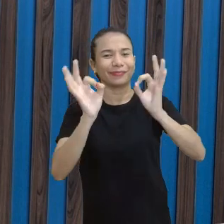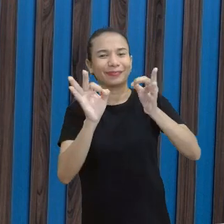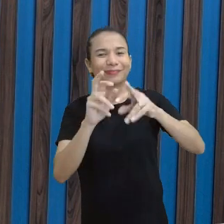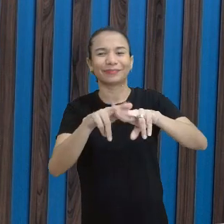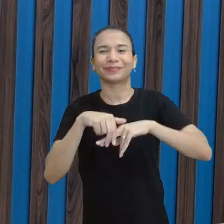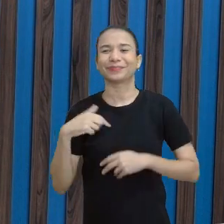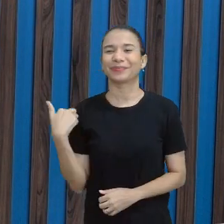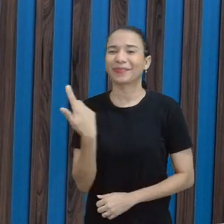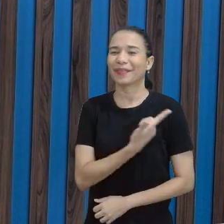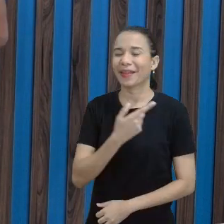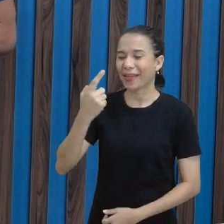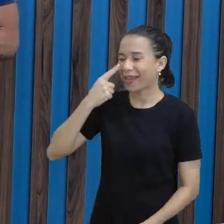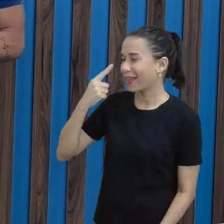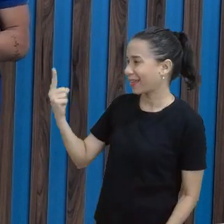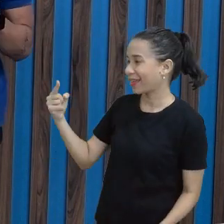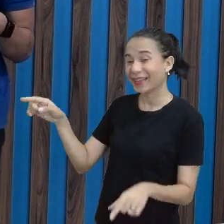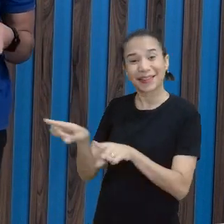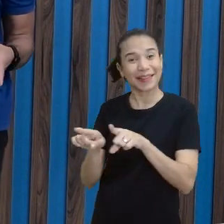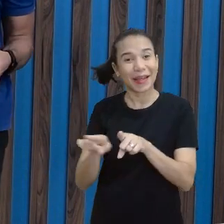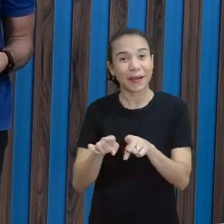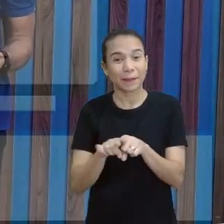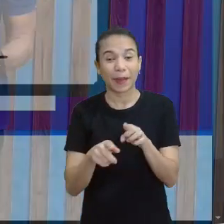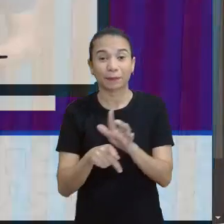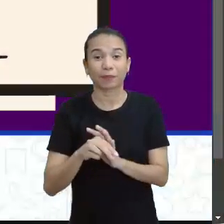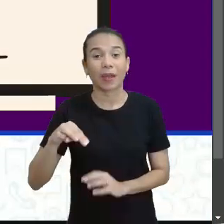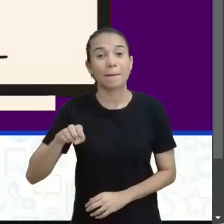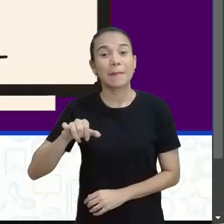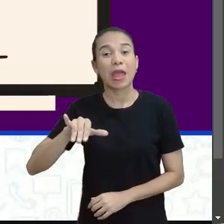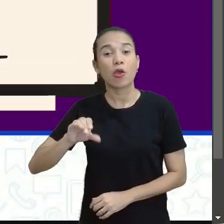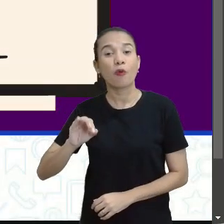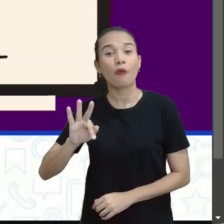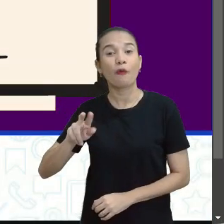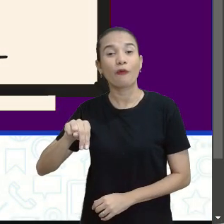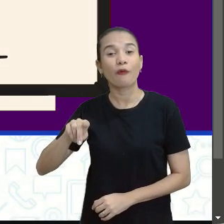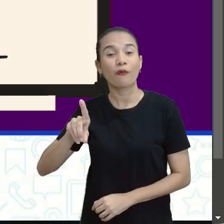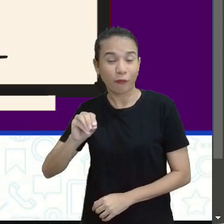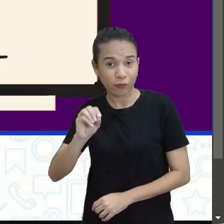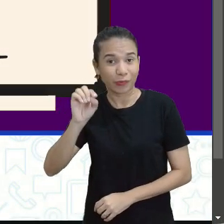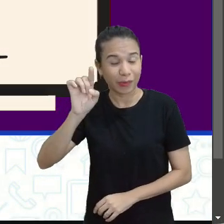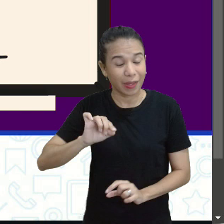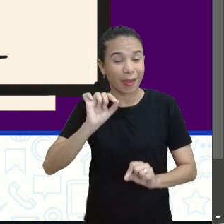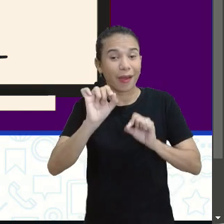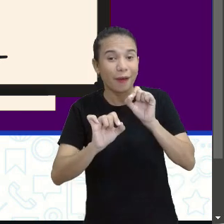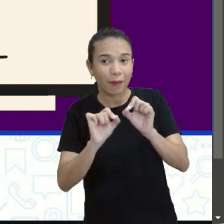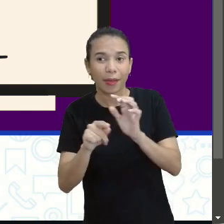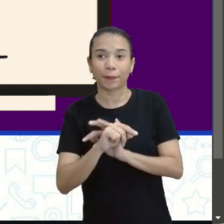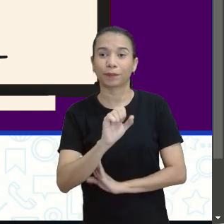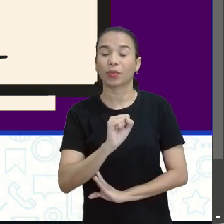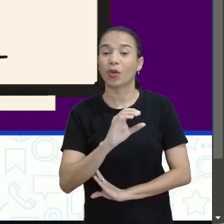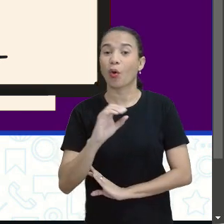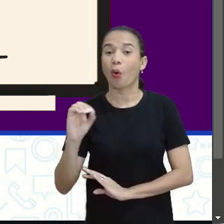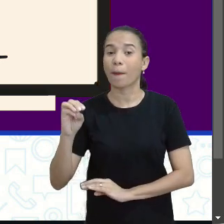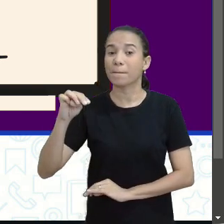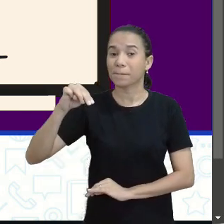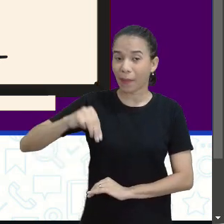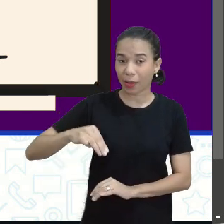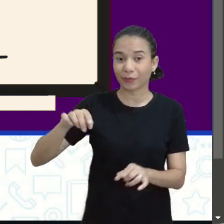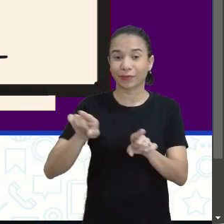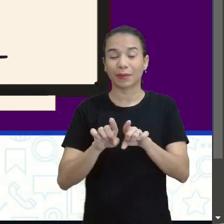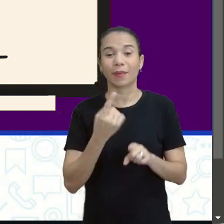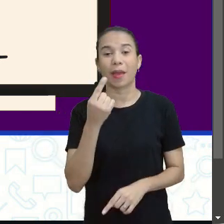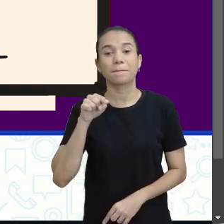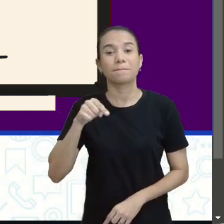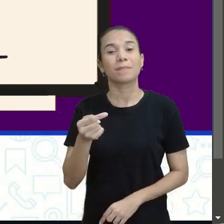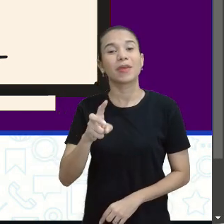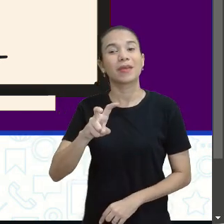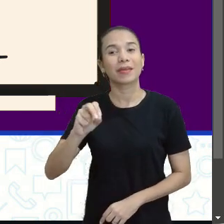bom? Então, nós temos também as corridas de meio fundo. Então, são as corridas aí de 800 metros e de 1.500